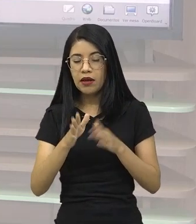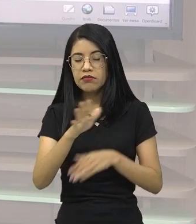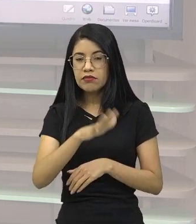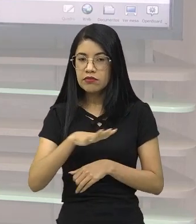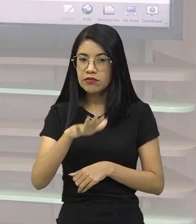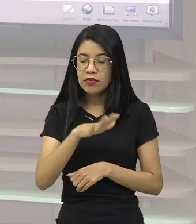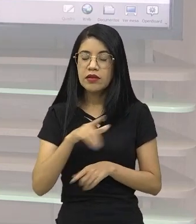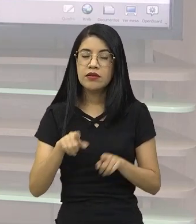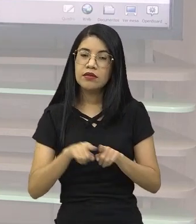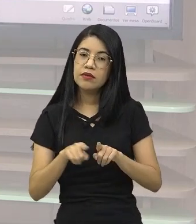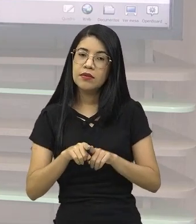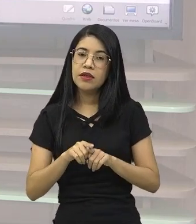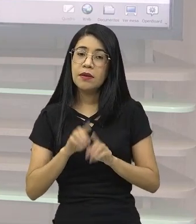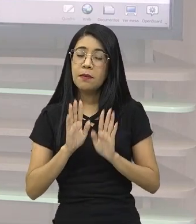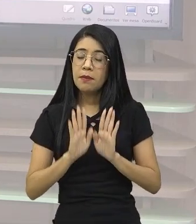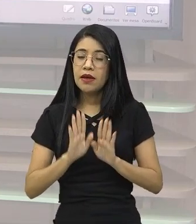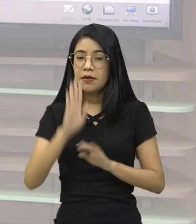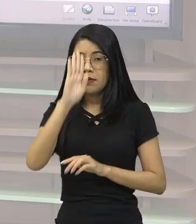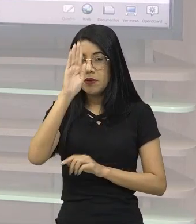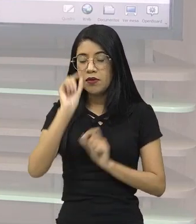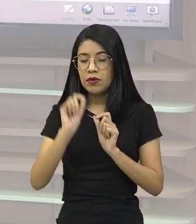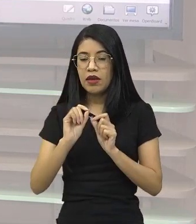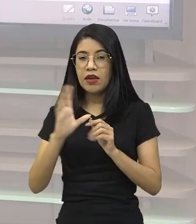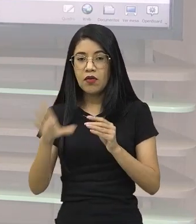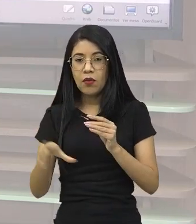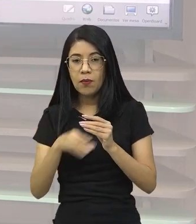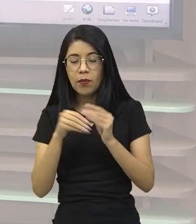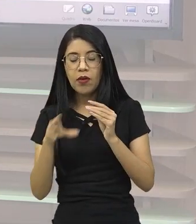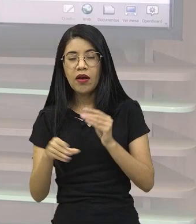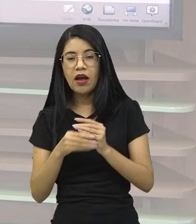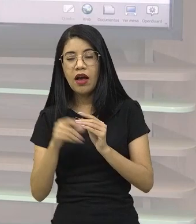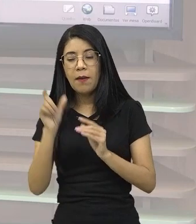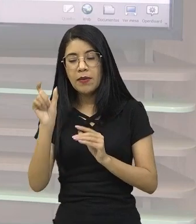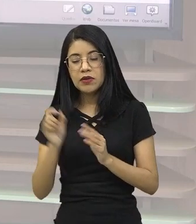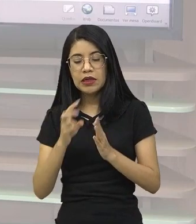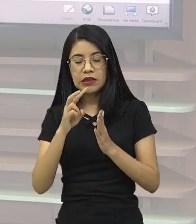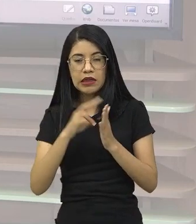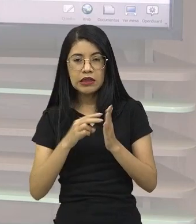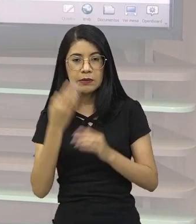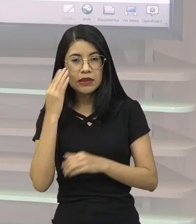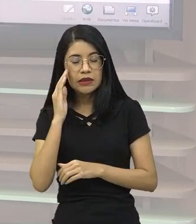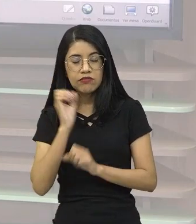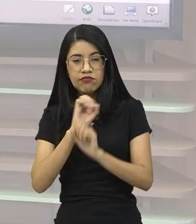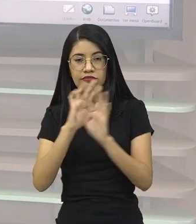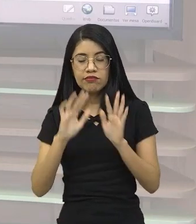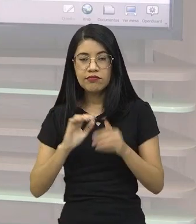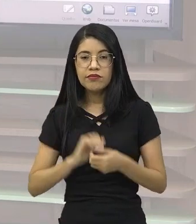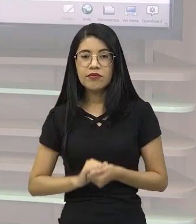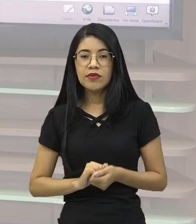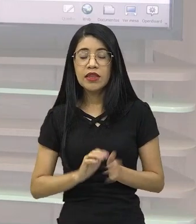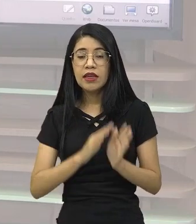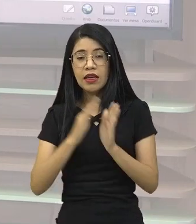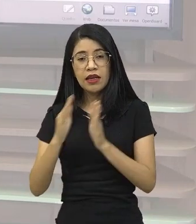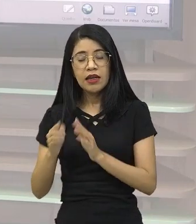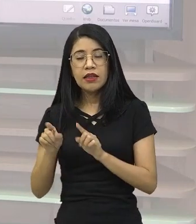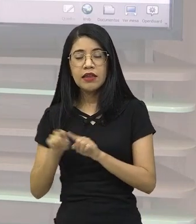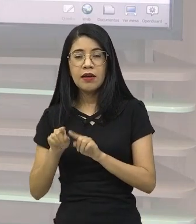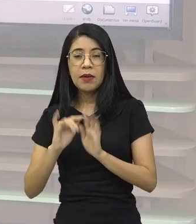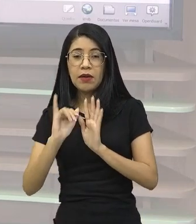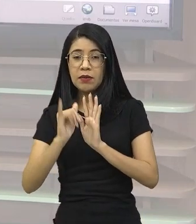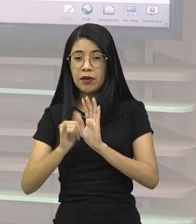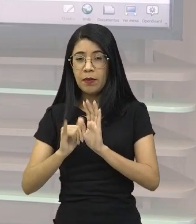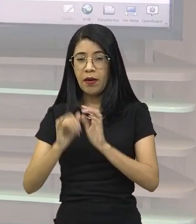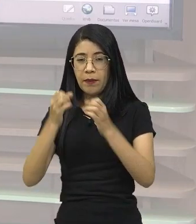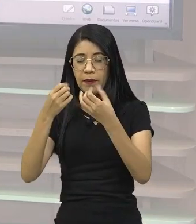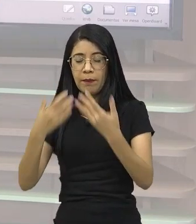mas, sobretudo, tem algumas lacunas que você deve preencher para poder entender. E, nesse outro momento, falamos da fábula, que traz,